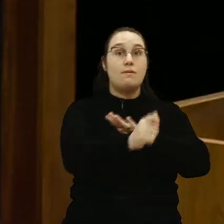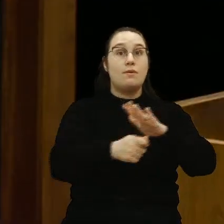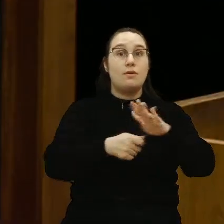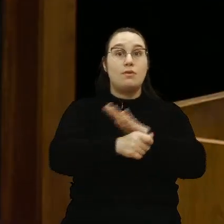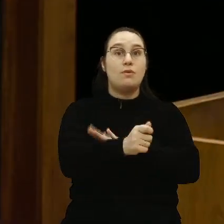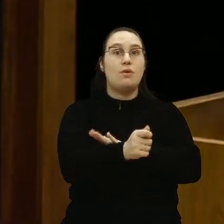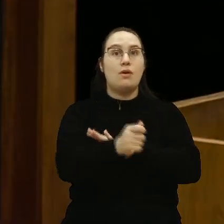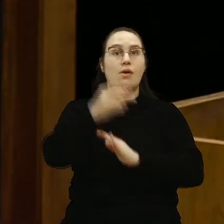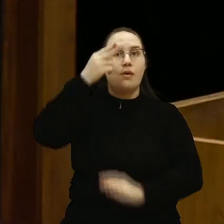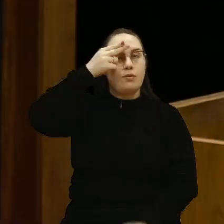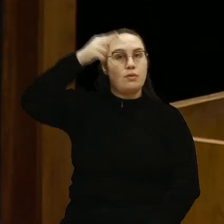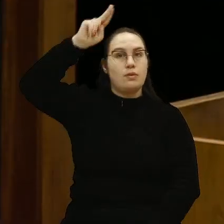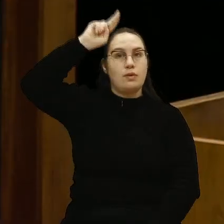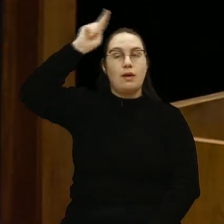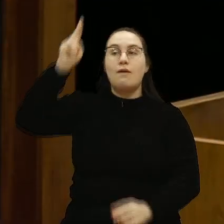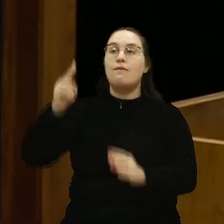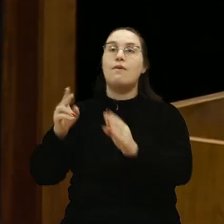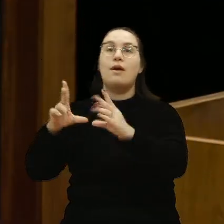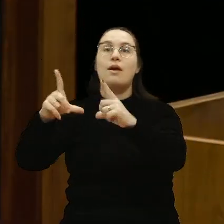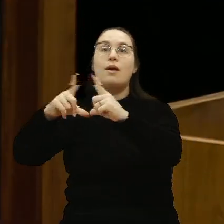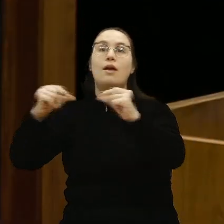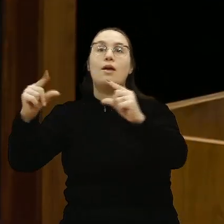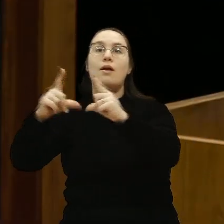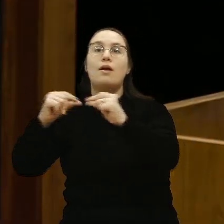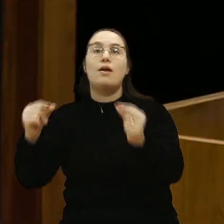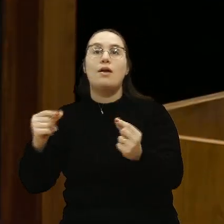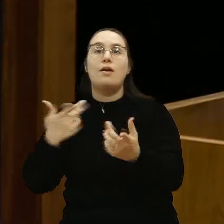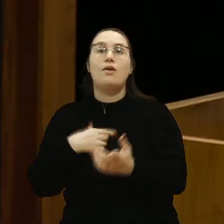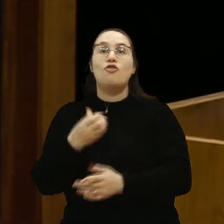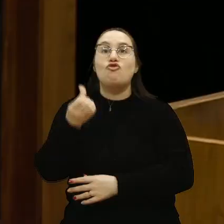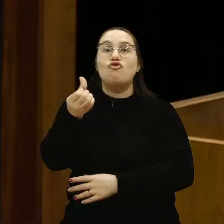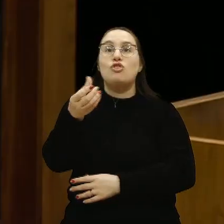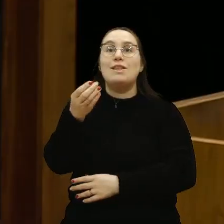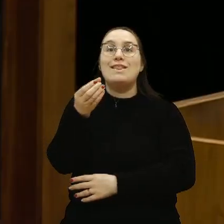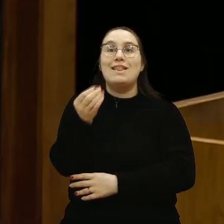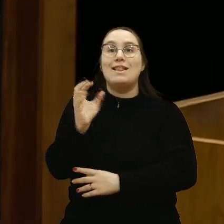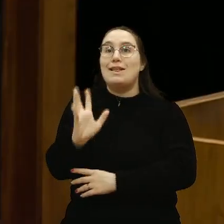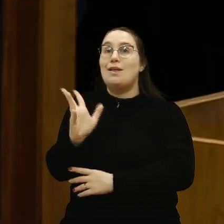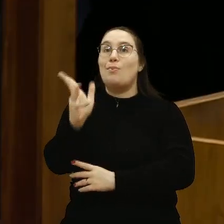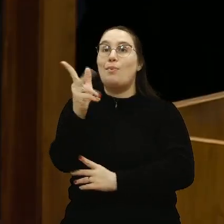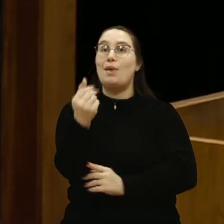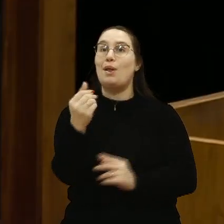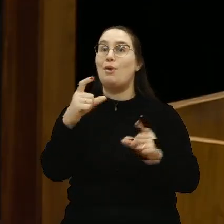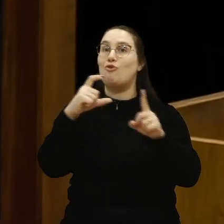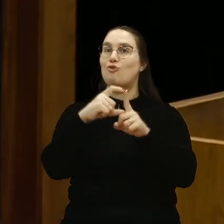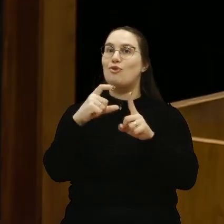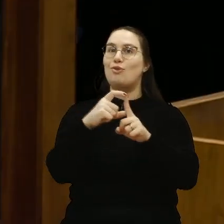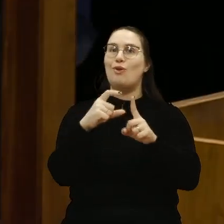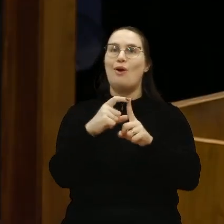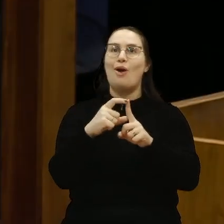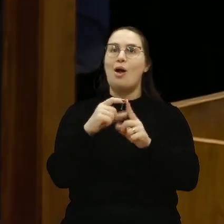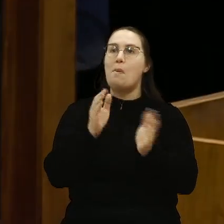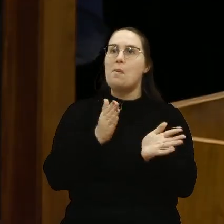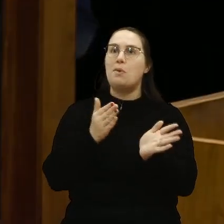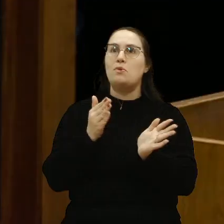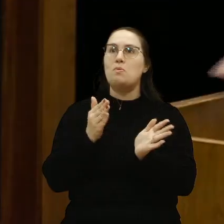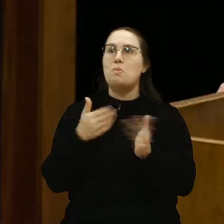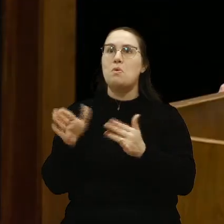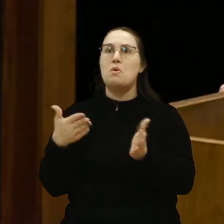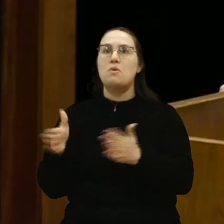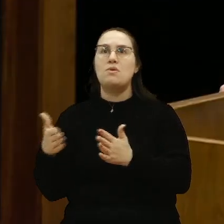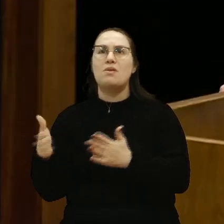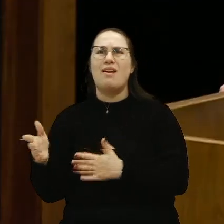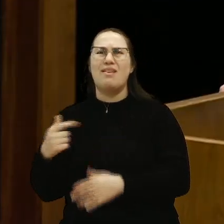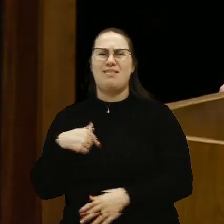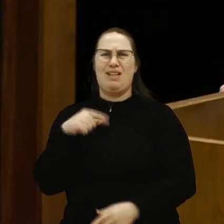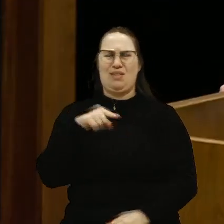Vice-prefeito Edson Nespo estava em Brasília para tomar um empréstimo de 60 milhões de dólares para a digitalização dos processos. Será que isso aqui custa